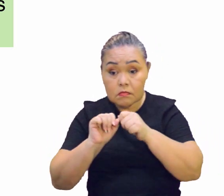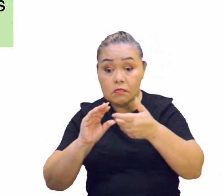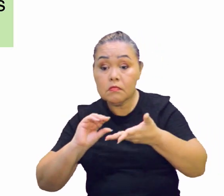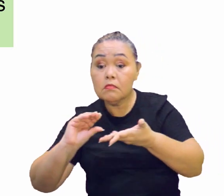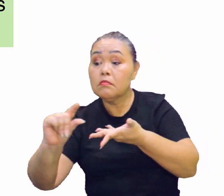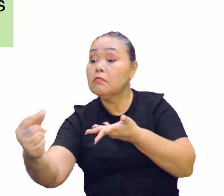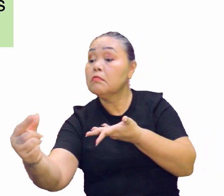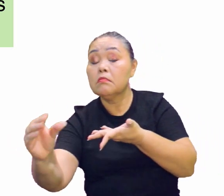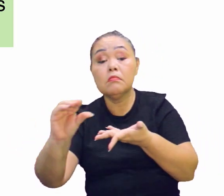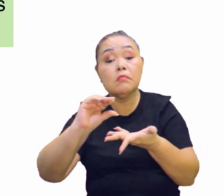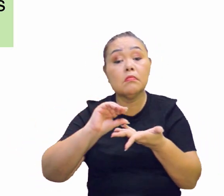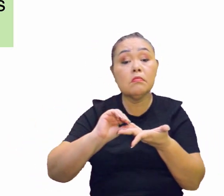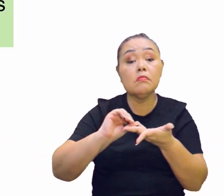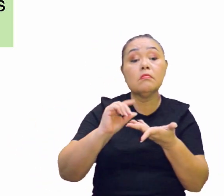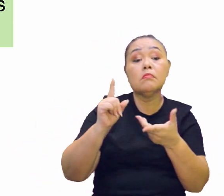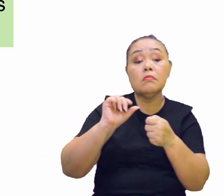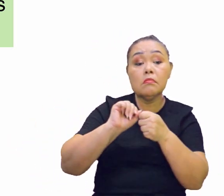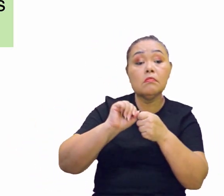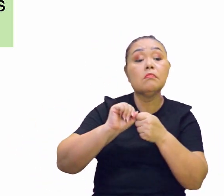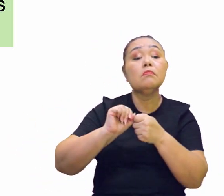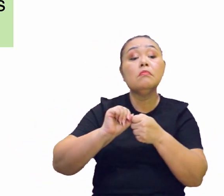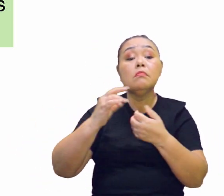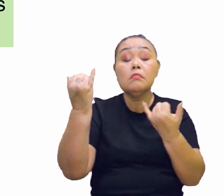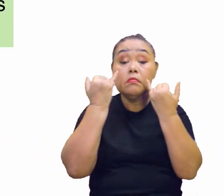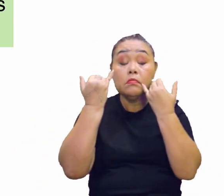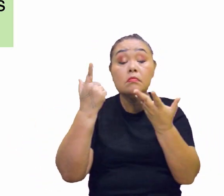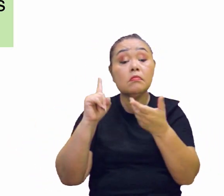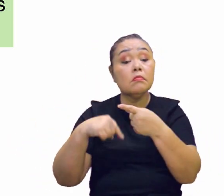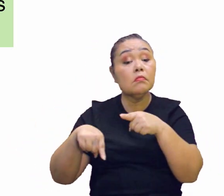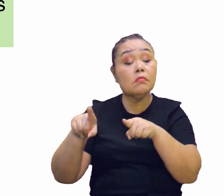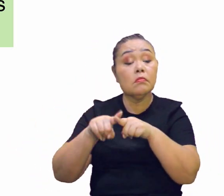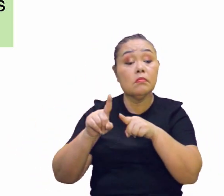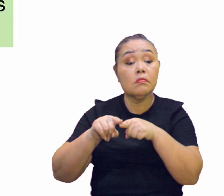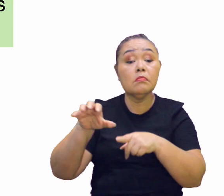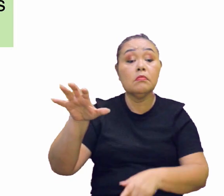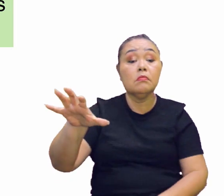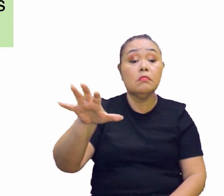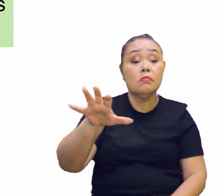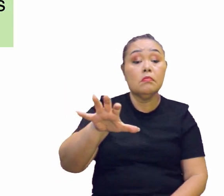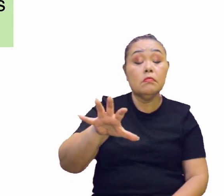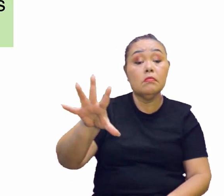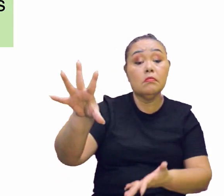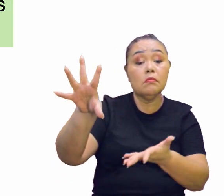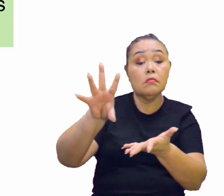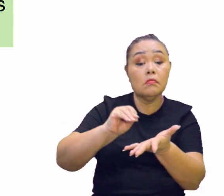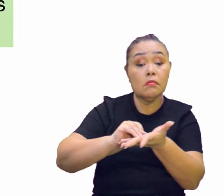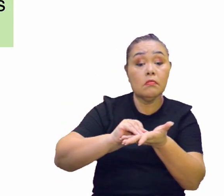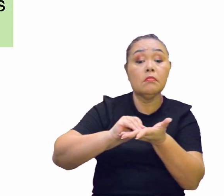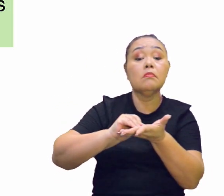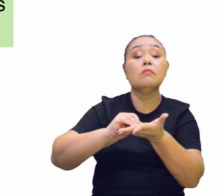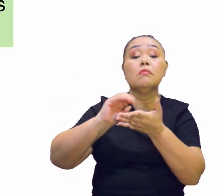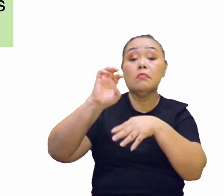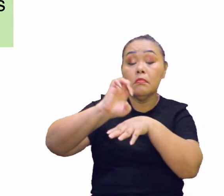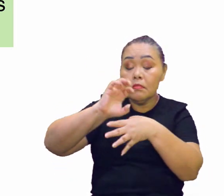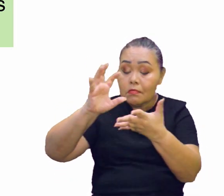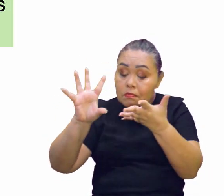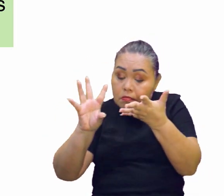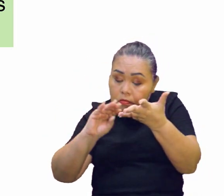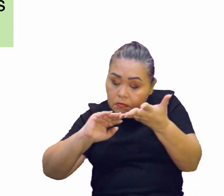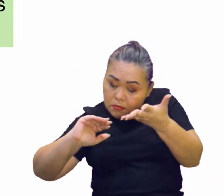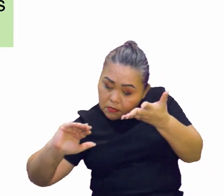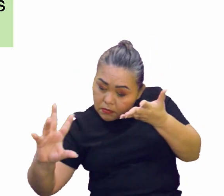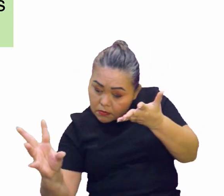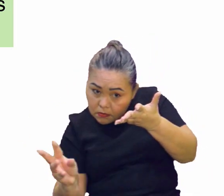recursos financeiros, informações de diversos tipos. Então, a regionalização agrupa estados ou